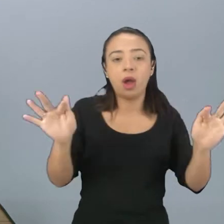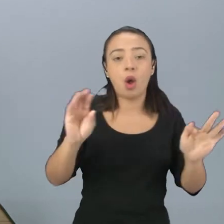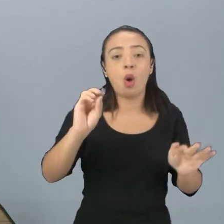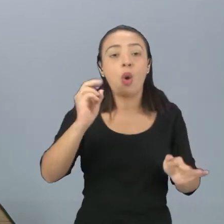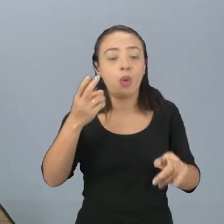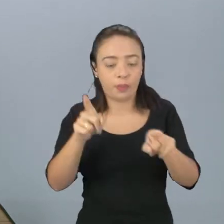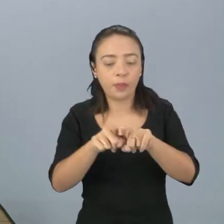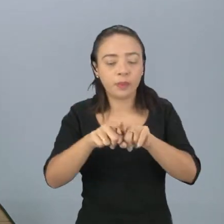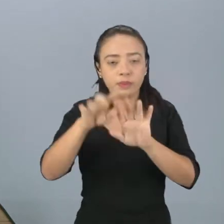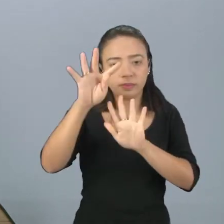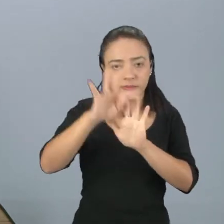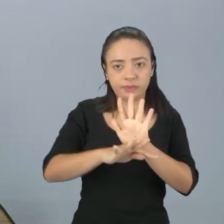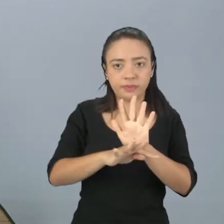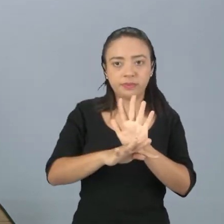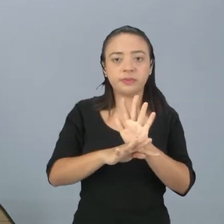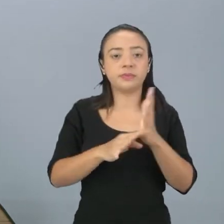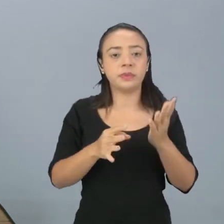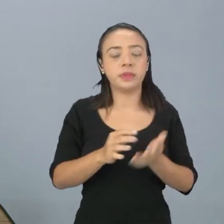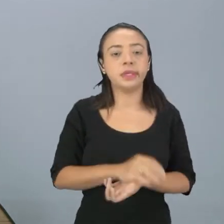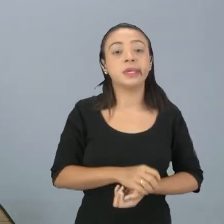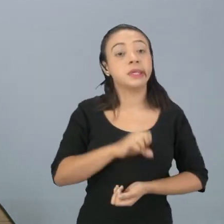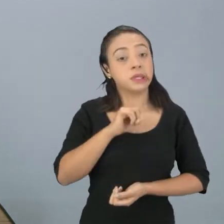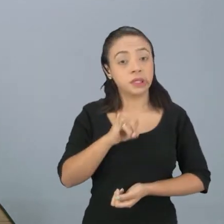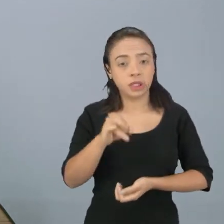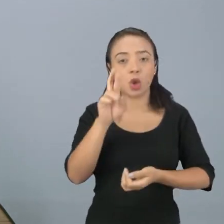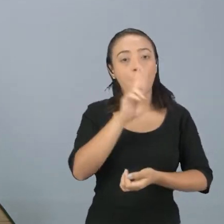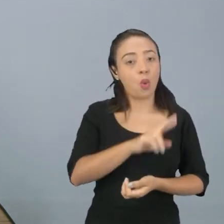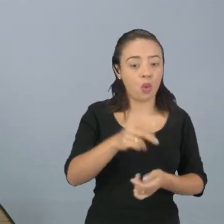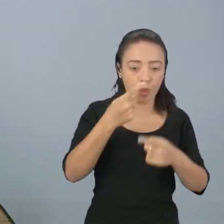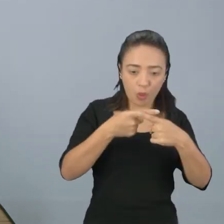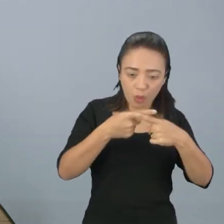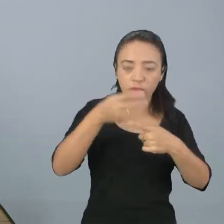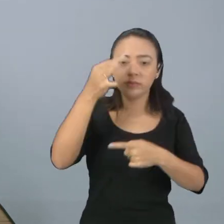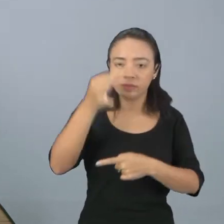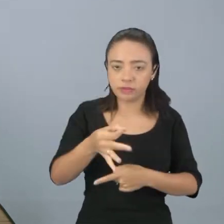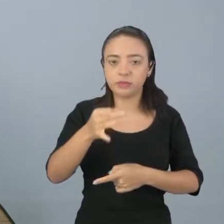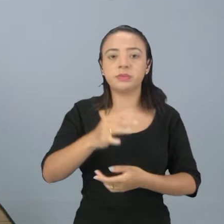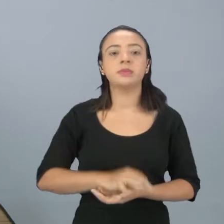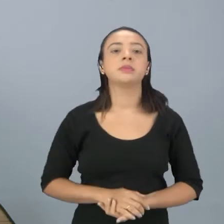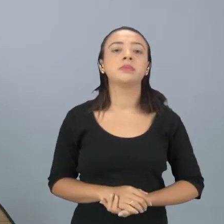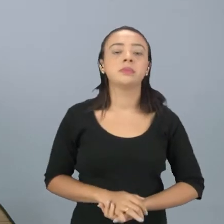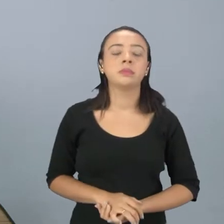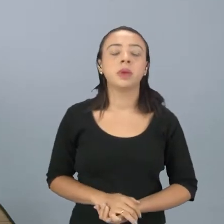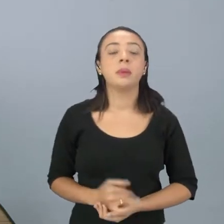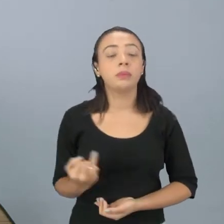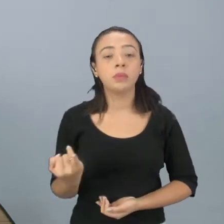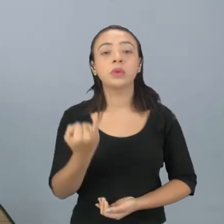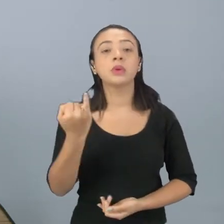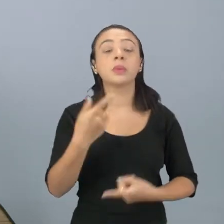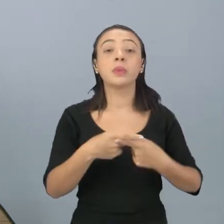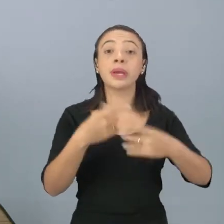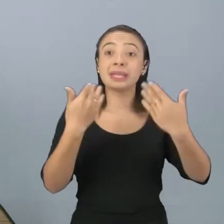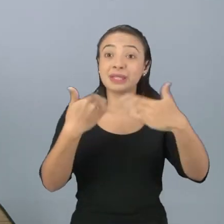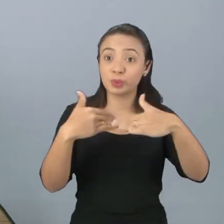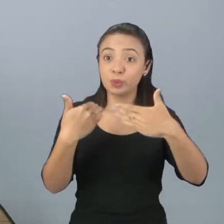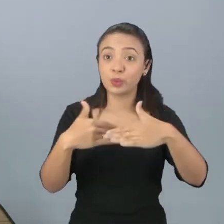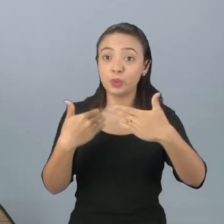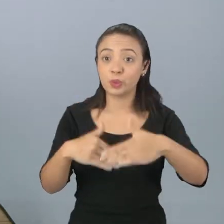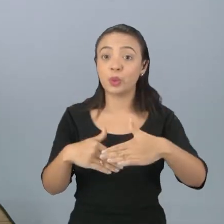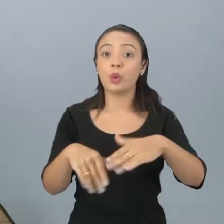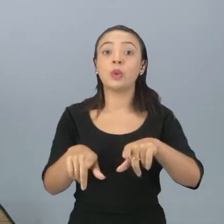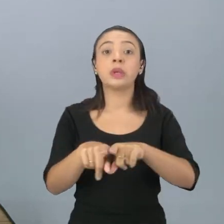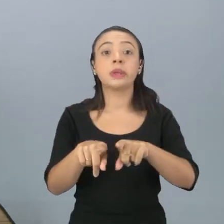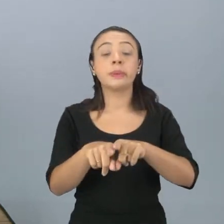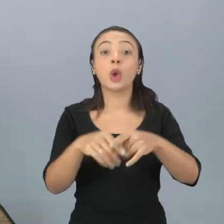estou trabalhando ali, se eu estou fazendo certo, tá? Isso é fundamental porque às vezes quando a gente vai fazer algumas provas, avaliações ou até